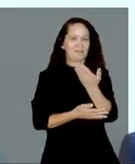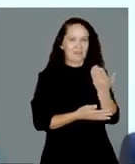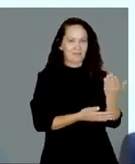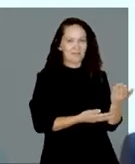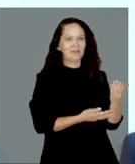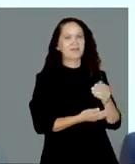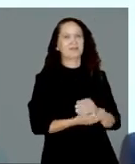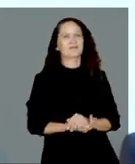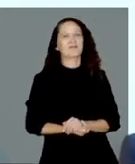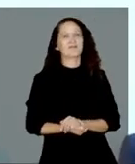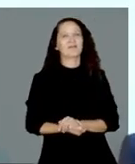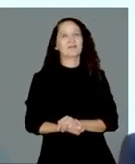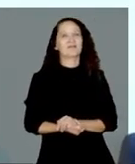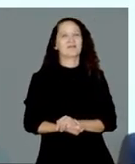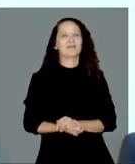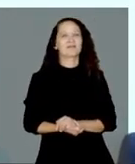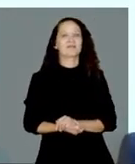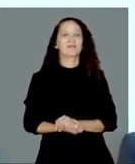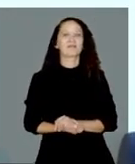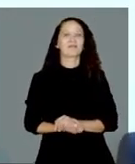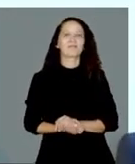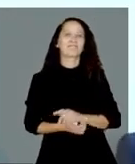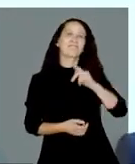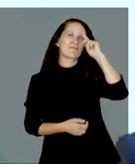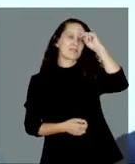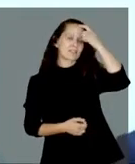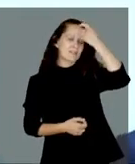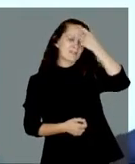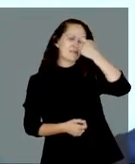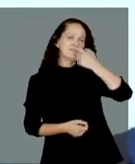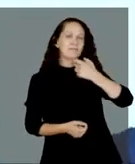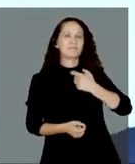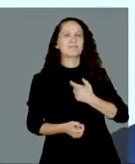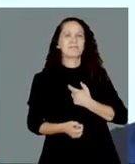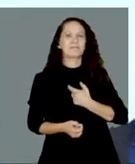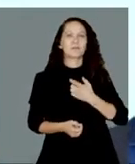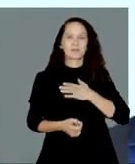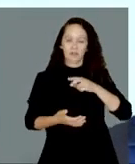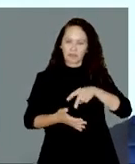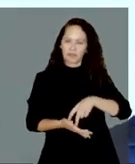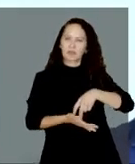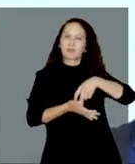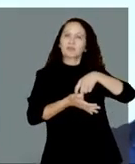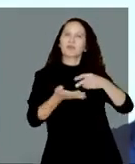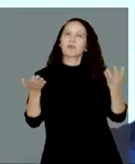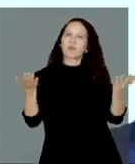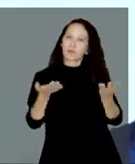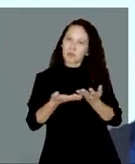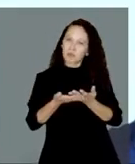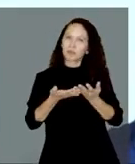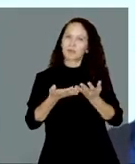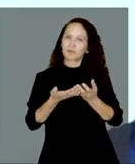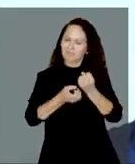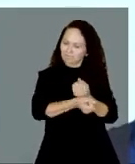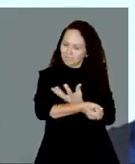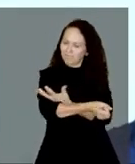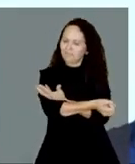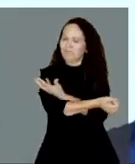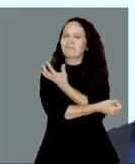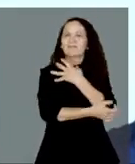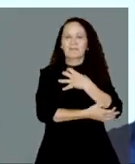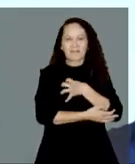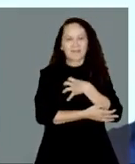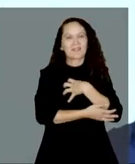se exacerbar, porque é um filme de fato emocionante, é